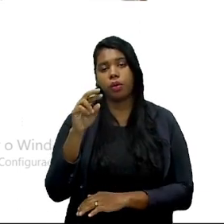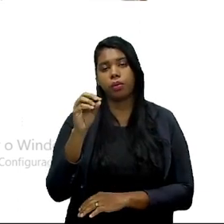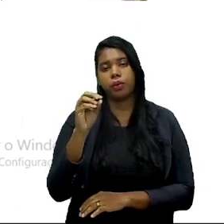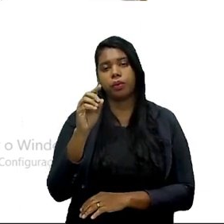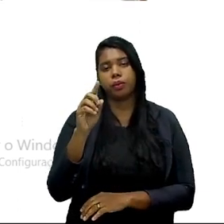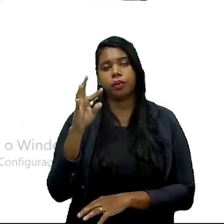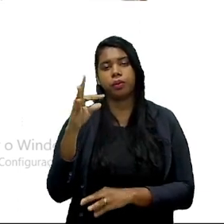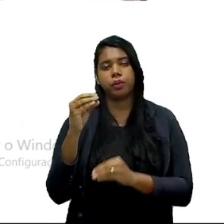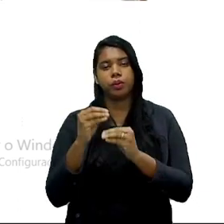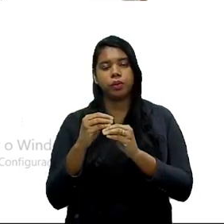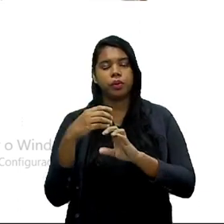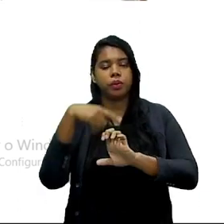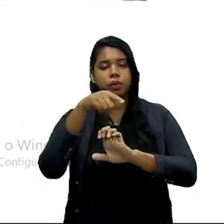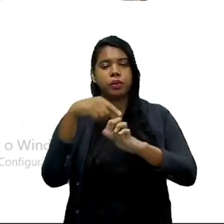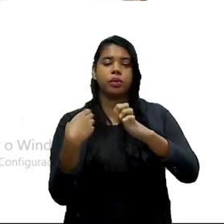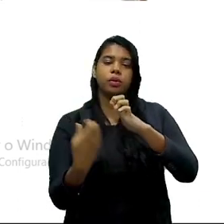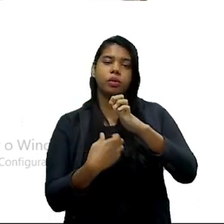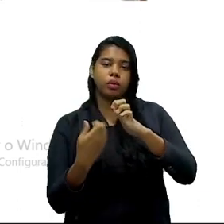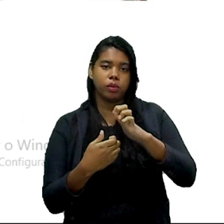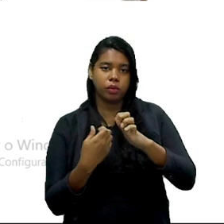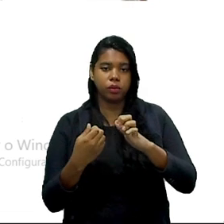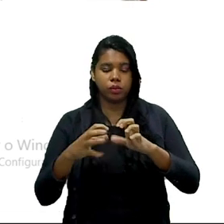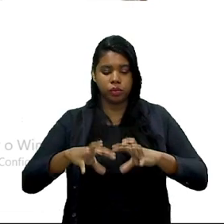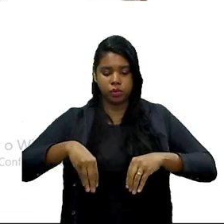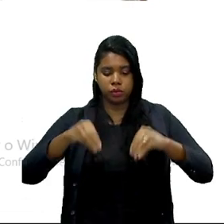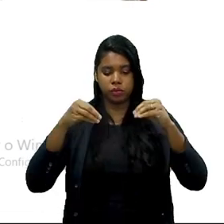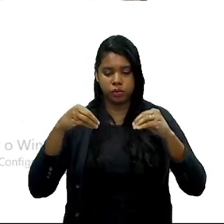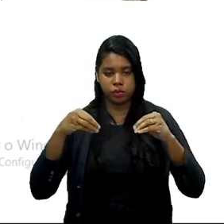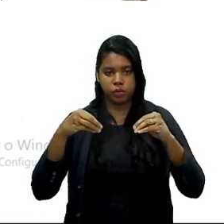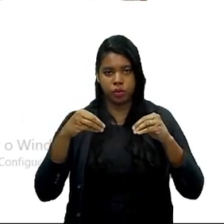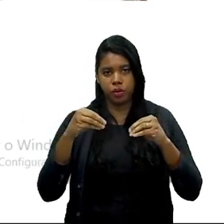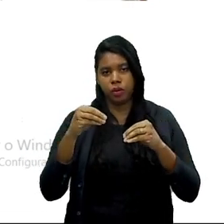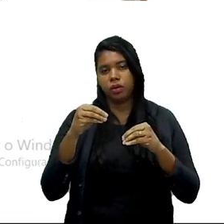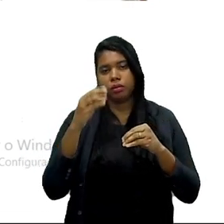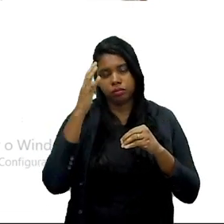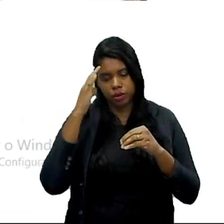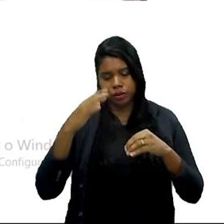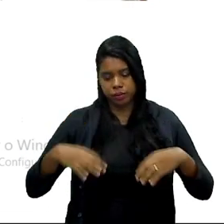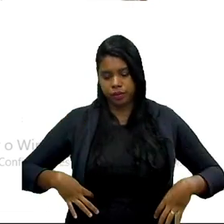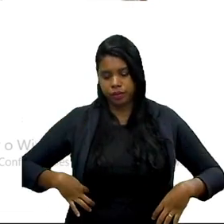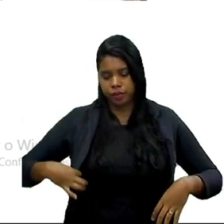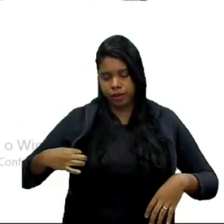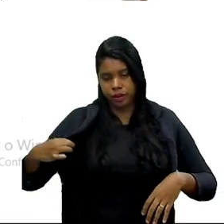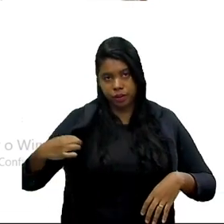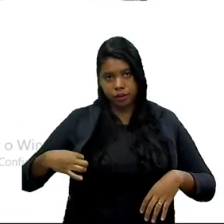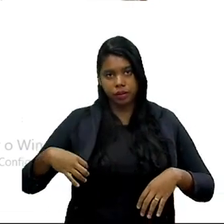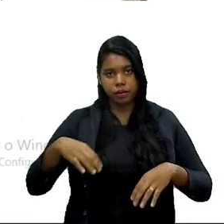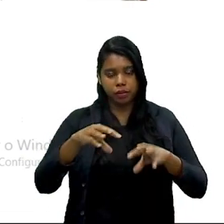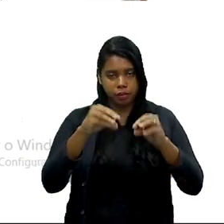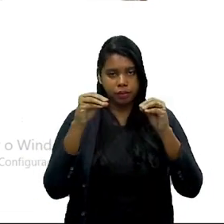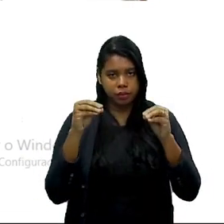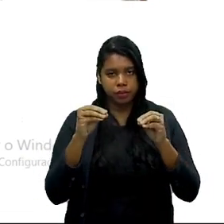de confecções, ela como compra o tecido, é uma matéria-prima para produzir a confecção. O